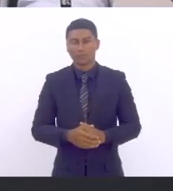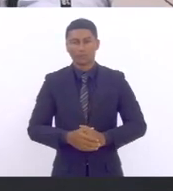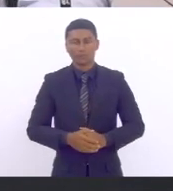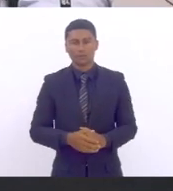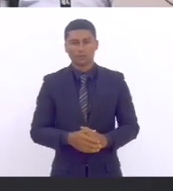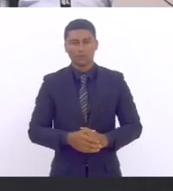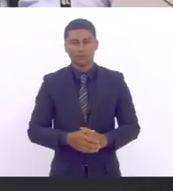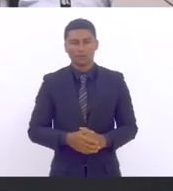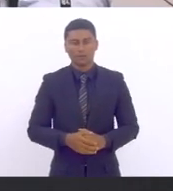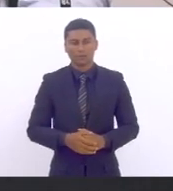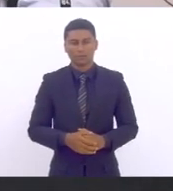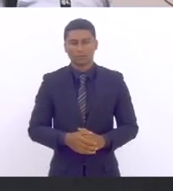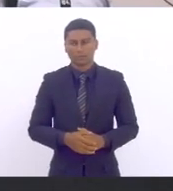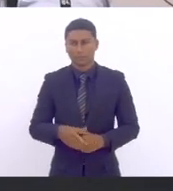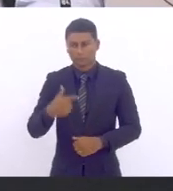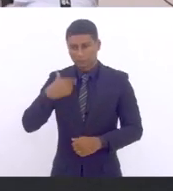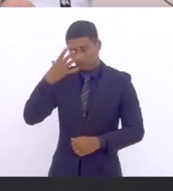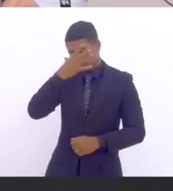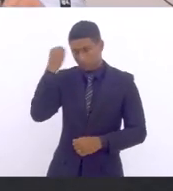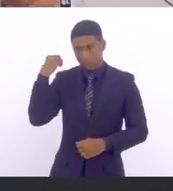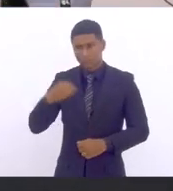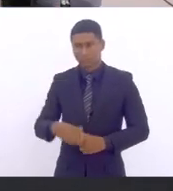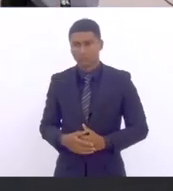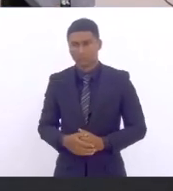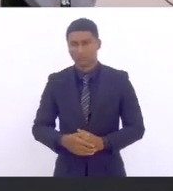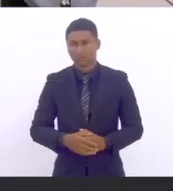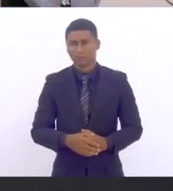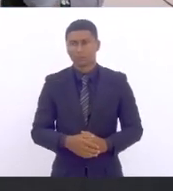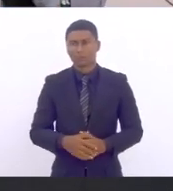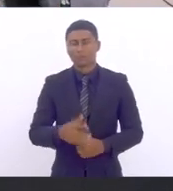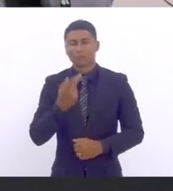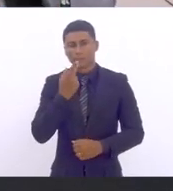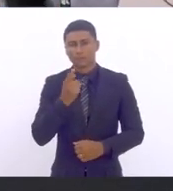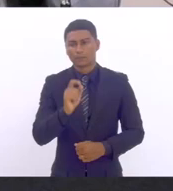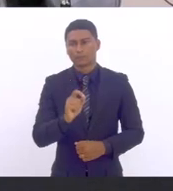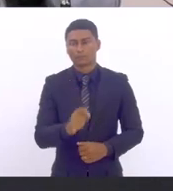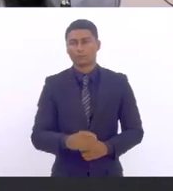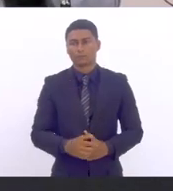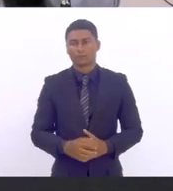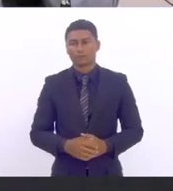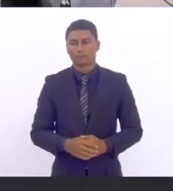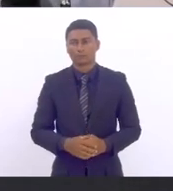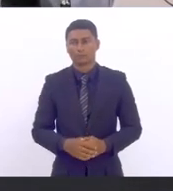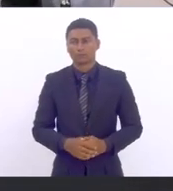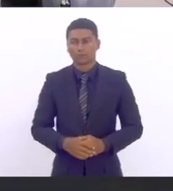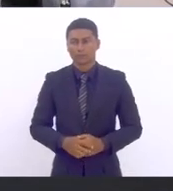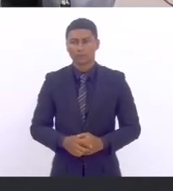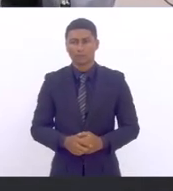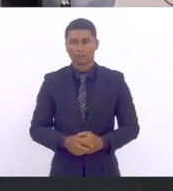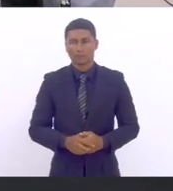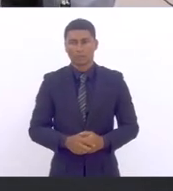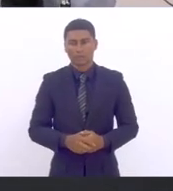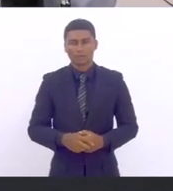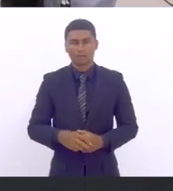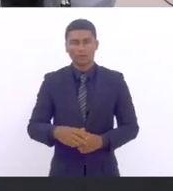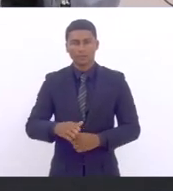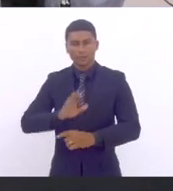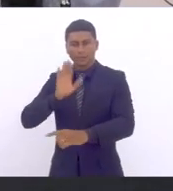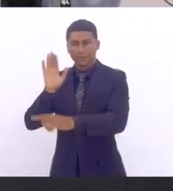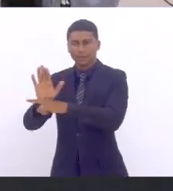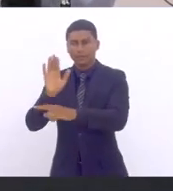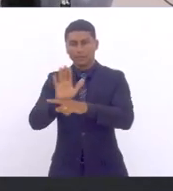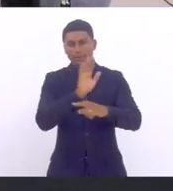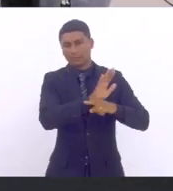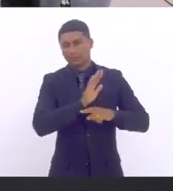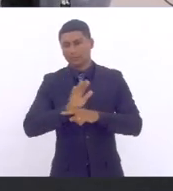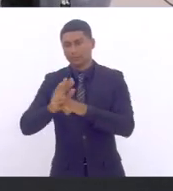esqueci. Queria fazer aqui, Eliomar, um registro de pessoas que ajudaram muito esse